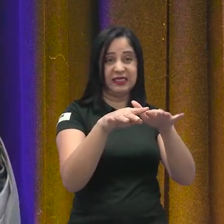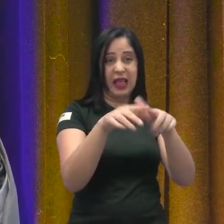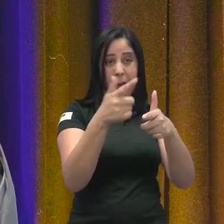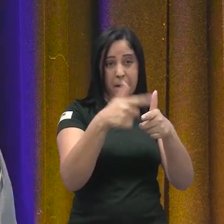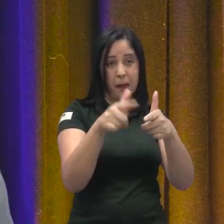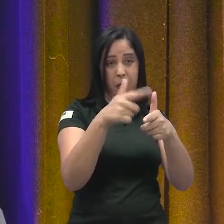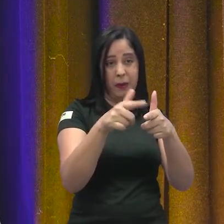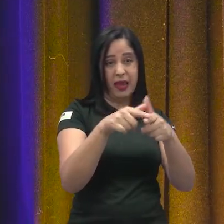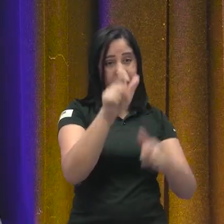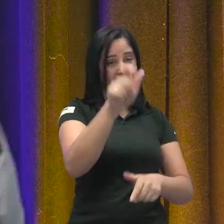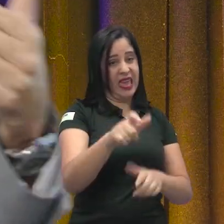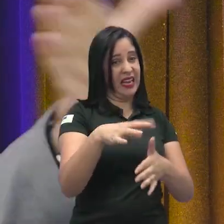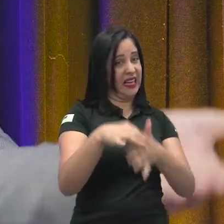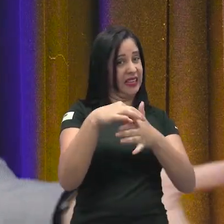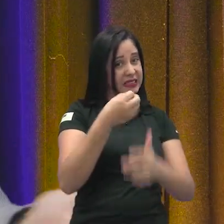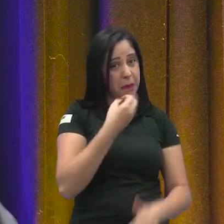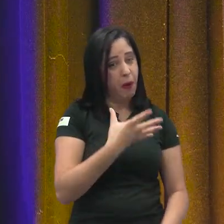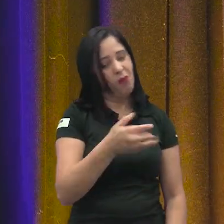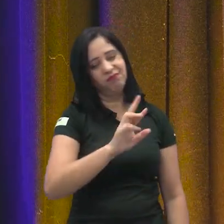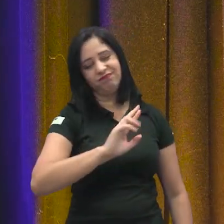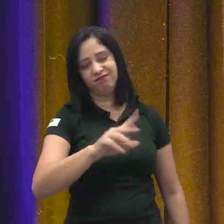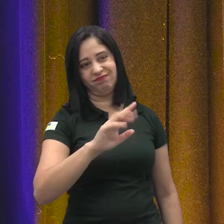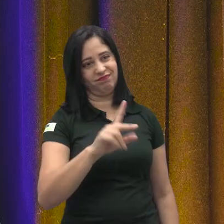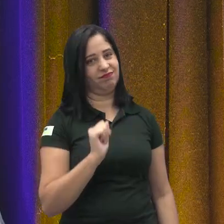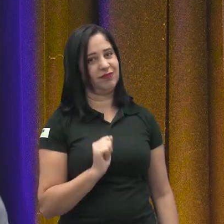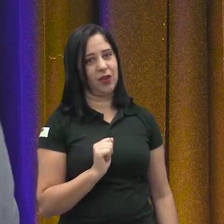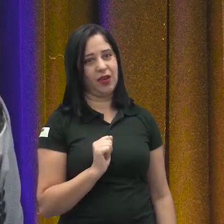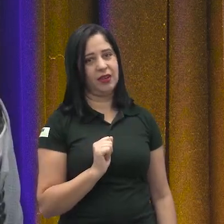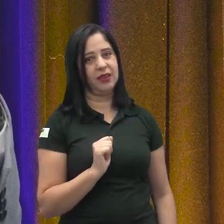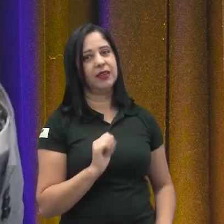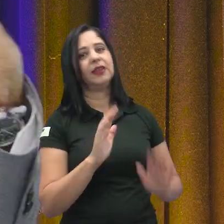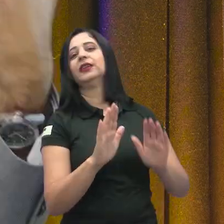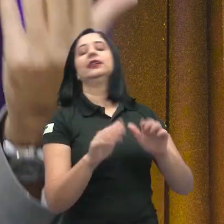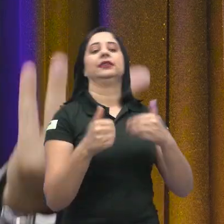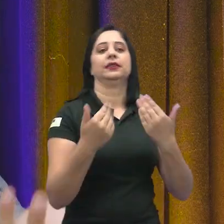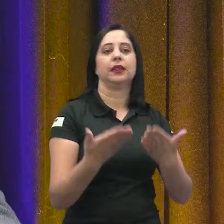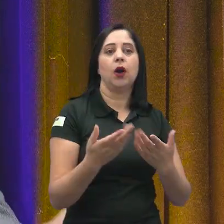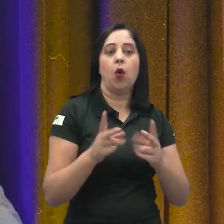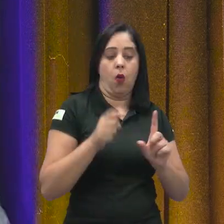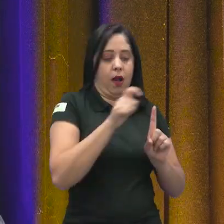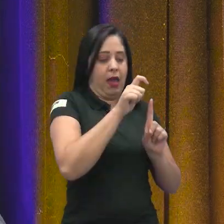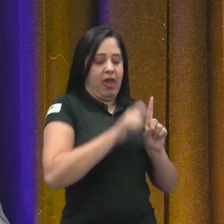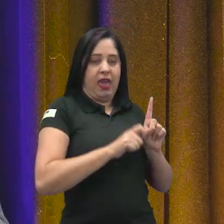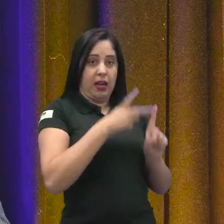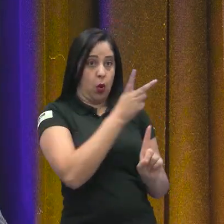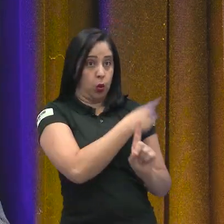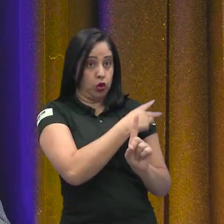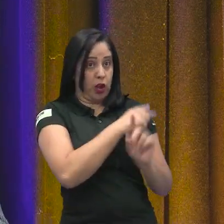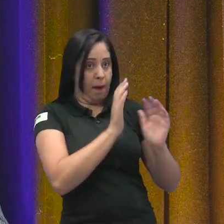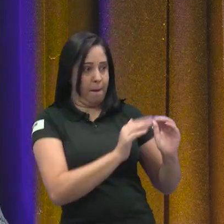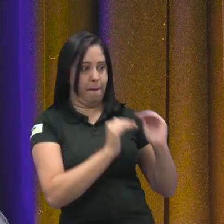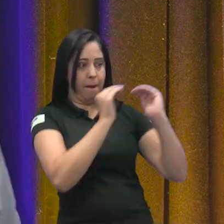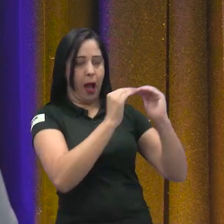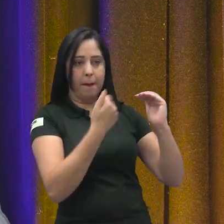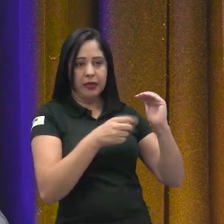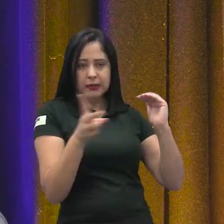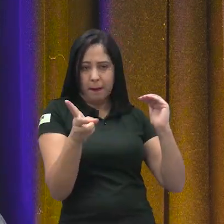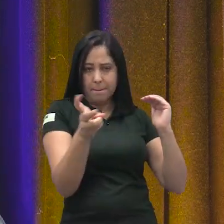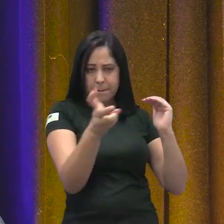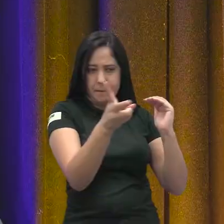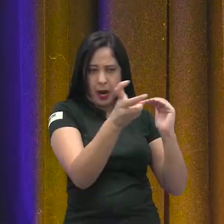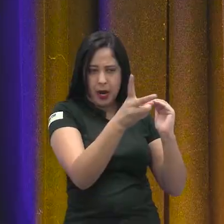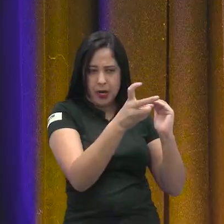vaidade de você saber transformar, saber trazer outras pessoas para compartilhar da sua liderança é